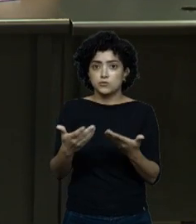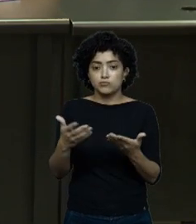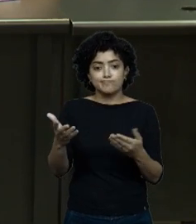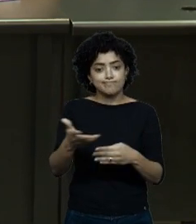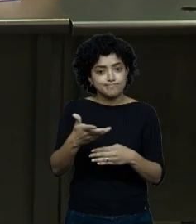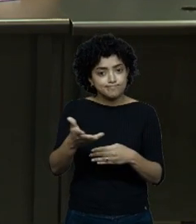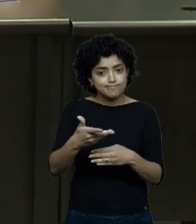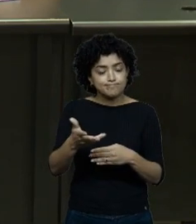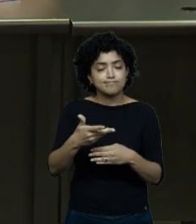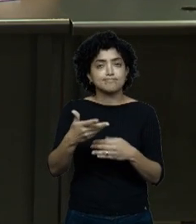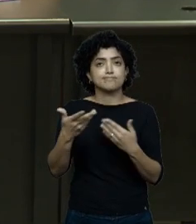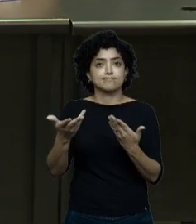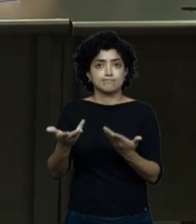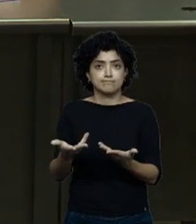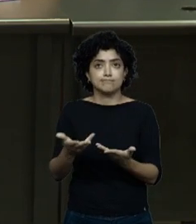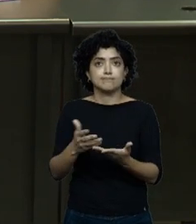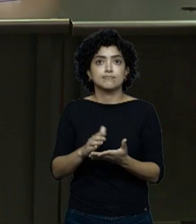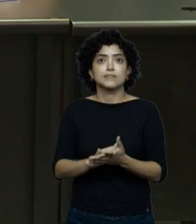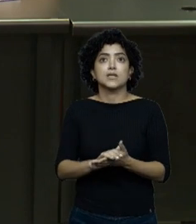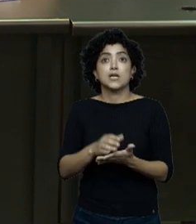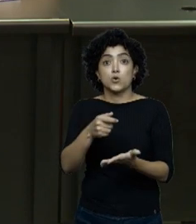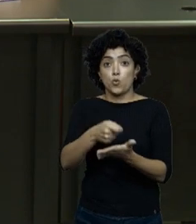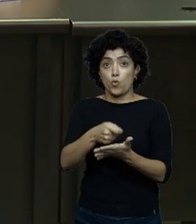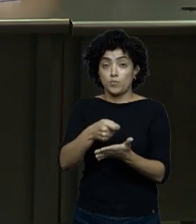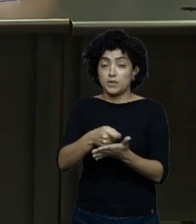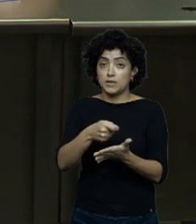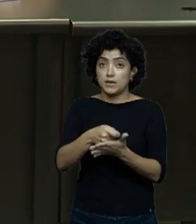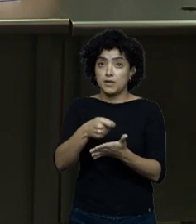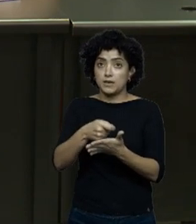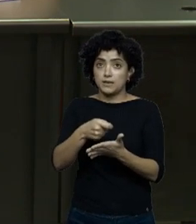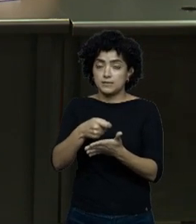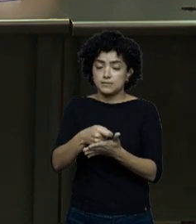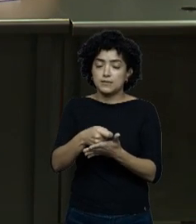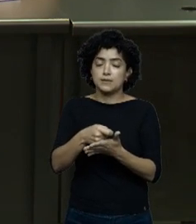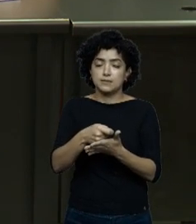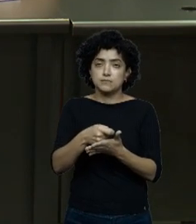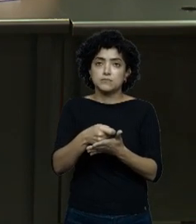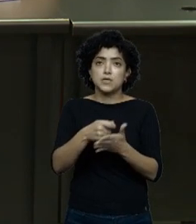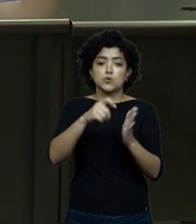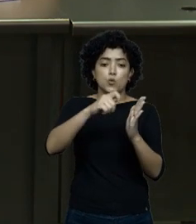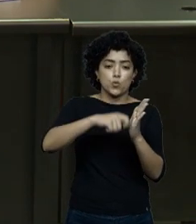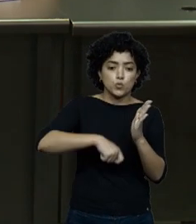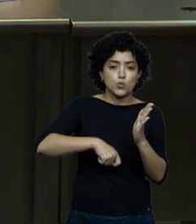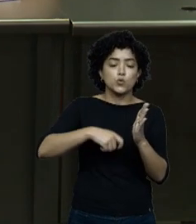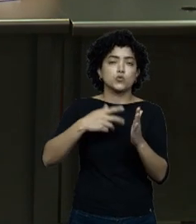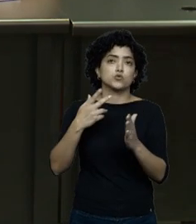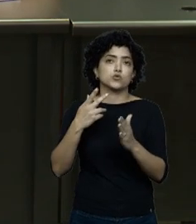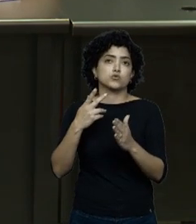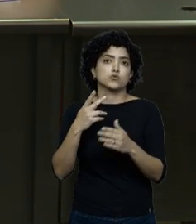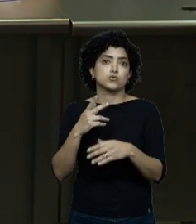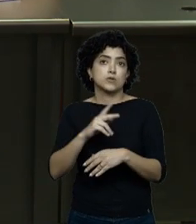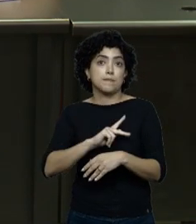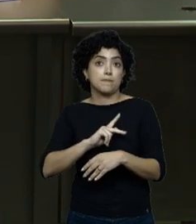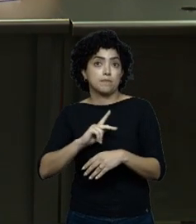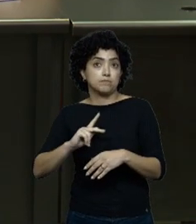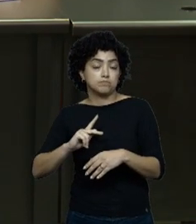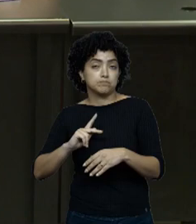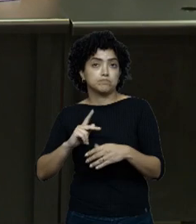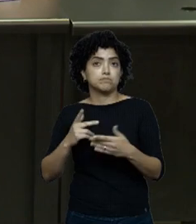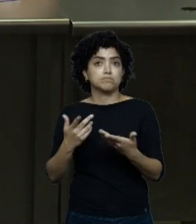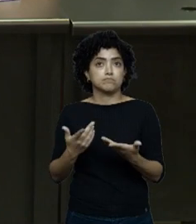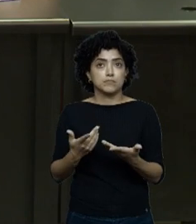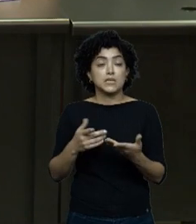a esse procedimento para cobrar o estado né a necessária redução dos concursos públicos e chamada dos professores efetivos e